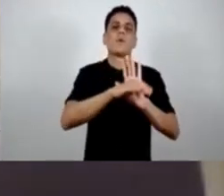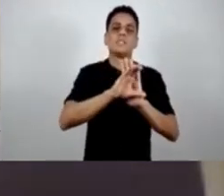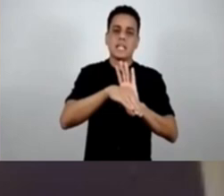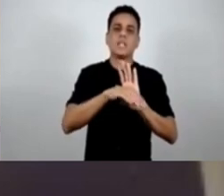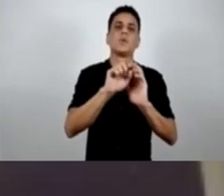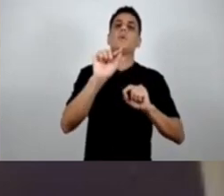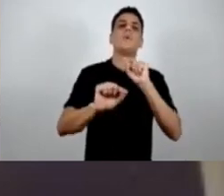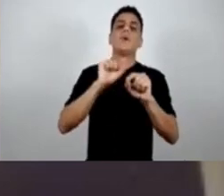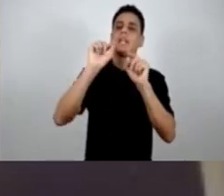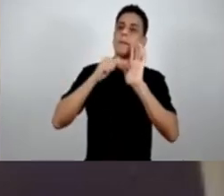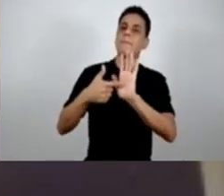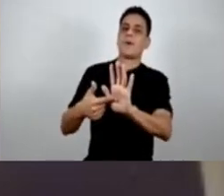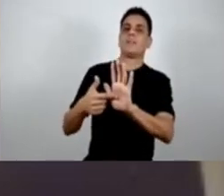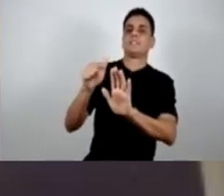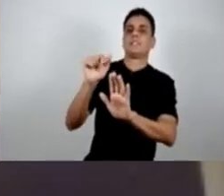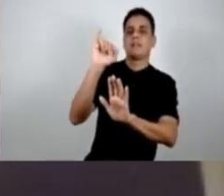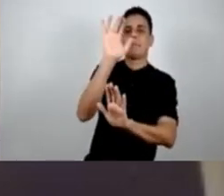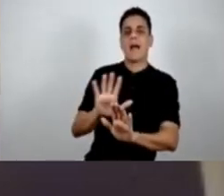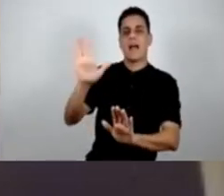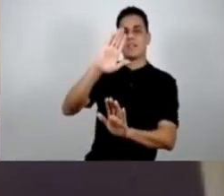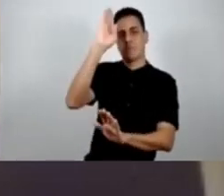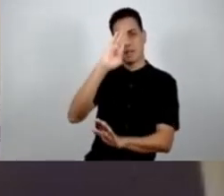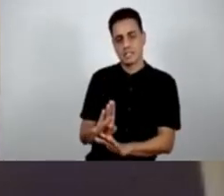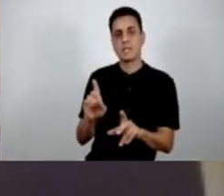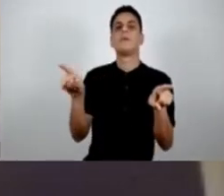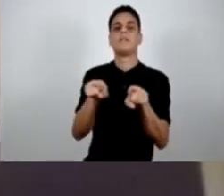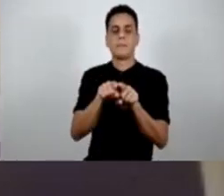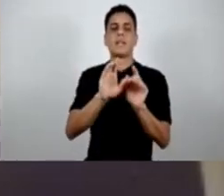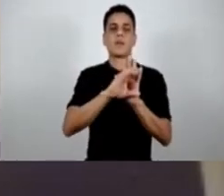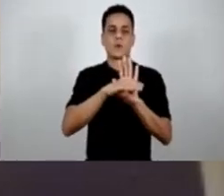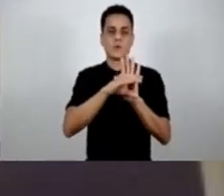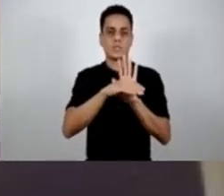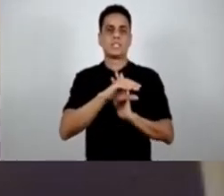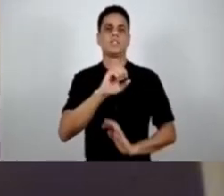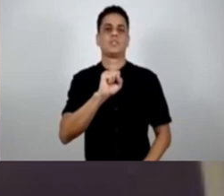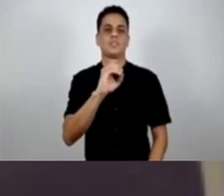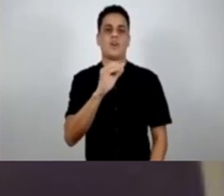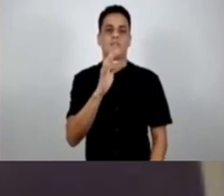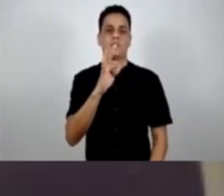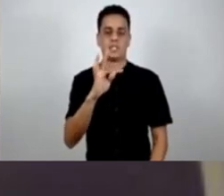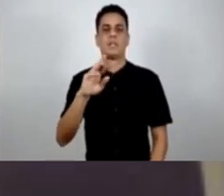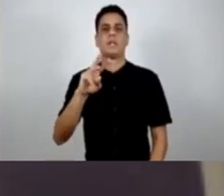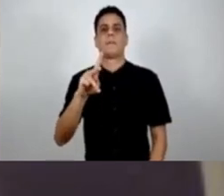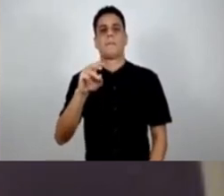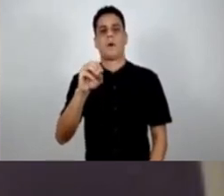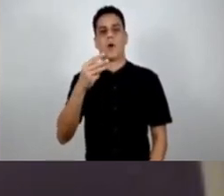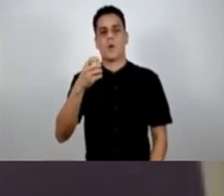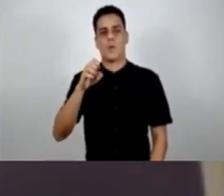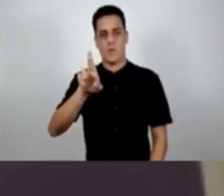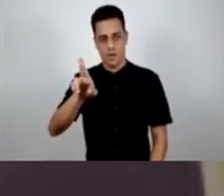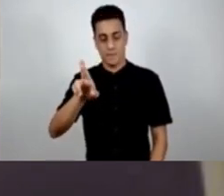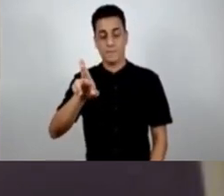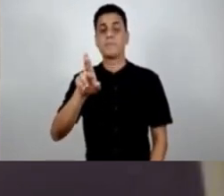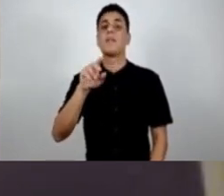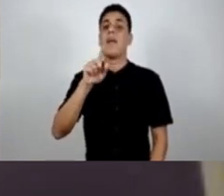país, da imagem da nação, e também o conceito de soft power, que para mim, os conceitos da imagem e soft power são muito